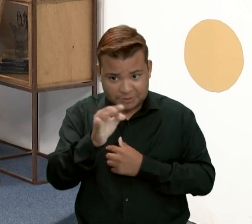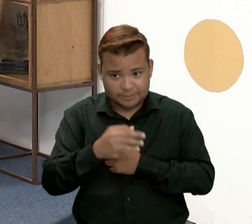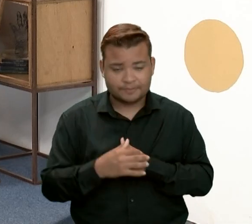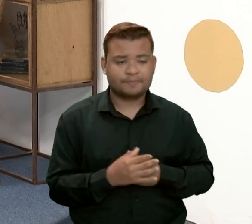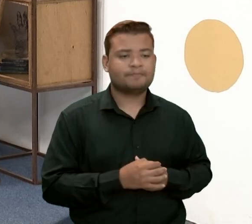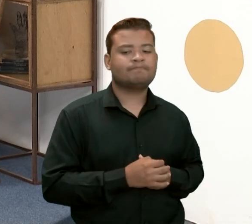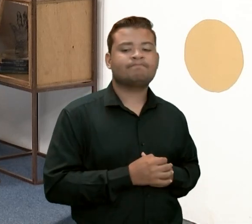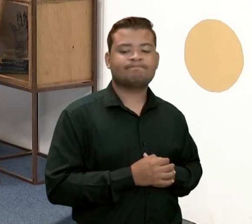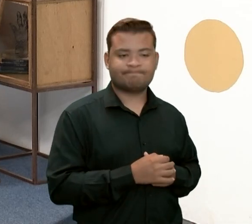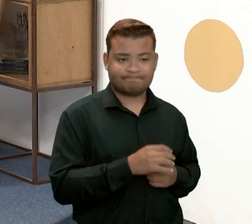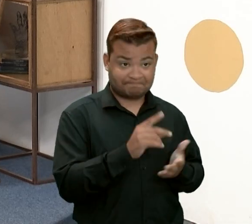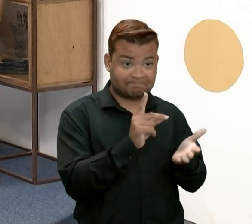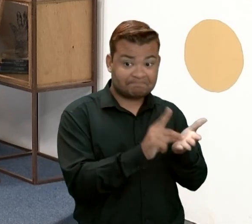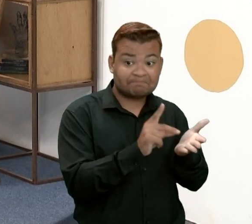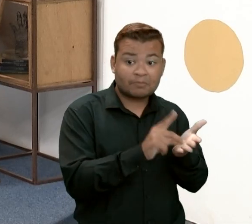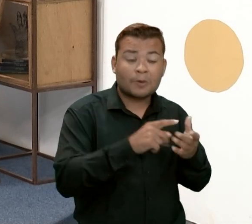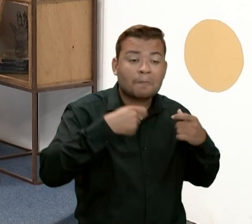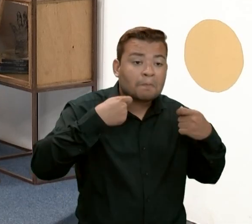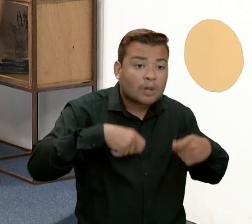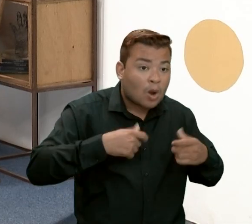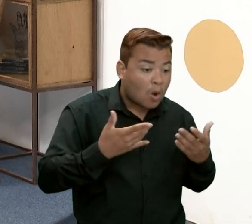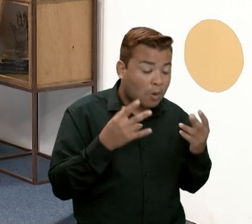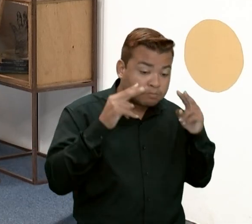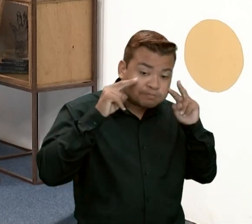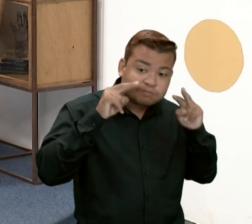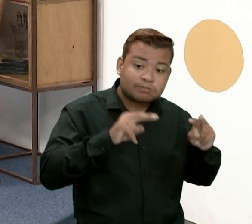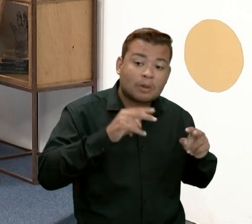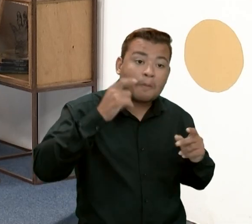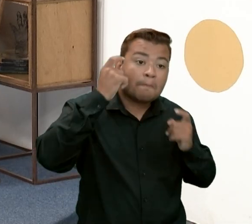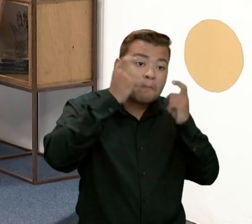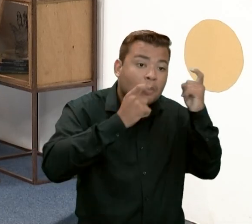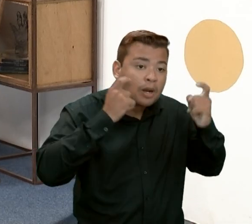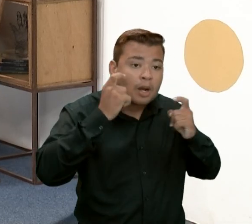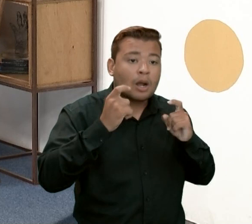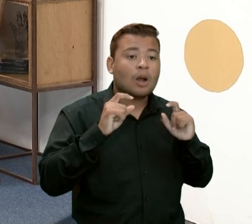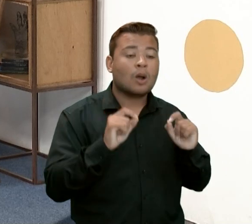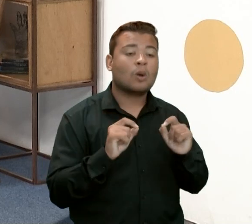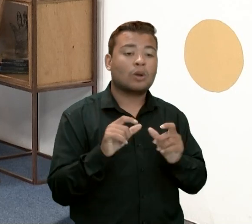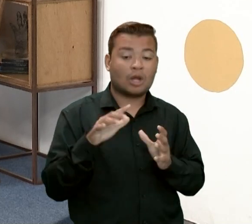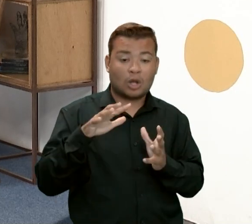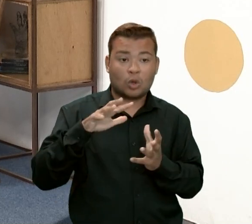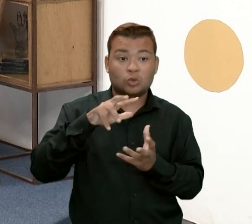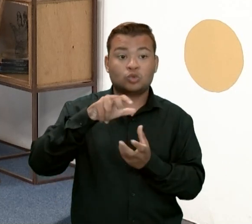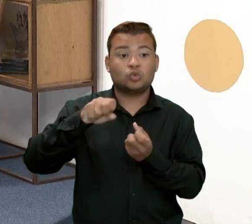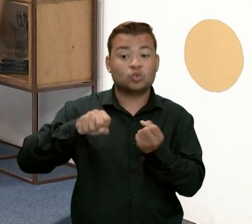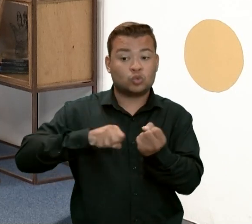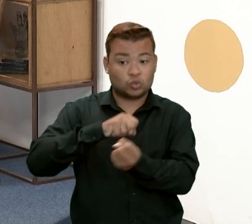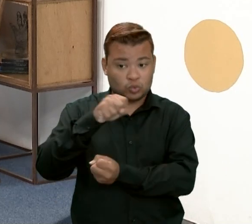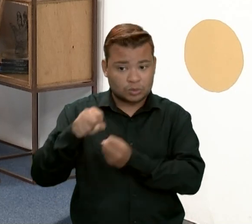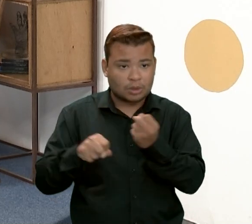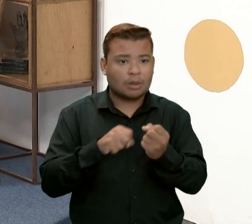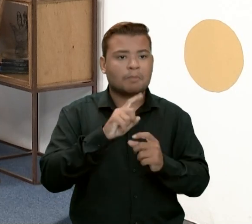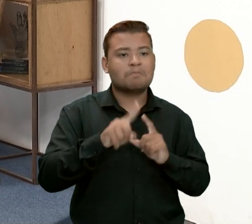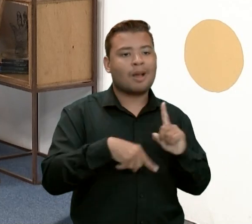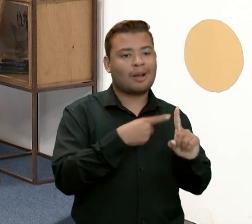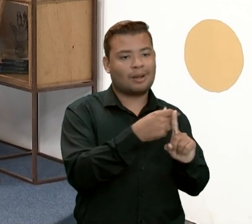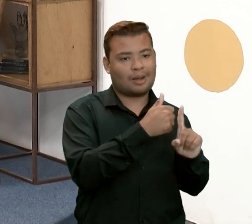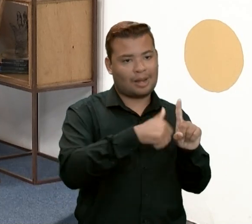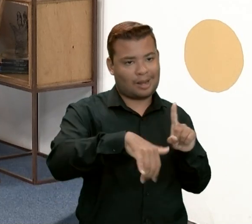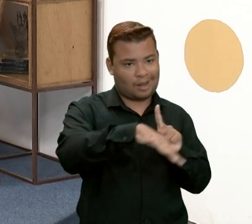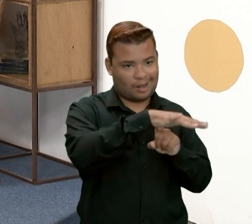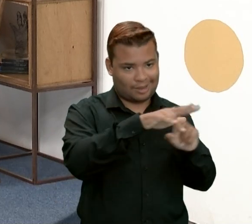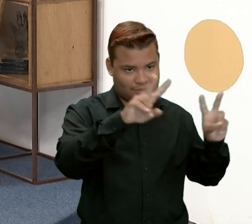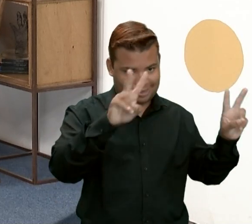Exatamente. A gente tem que ter esse olhar hoje em dia para a questão da sustentabilidade e a questão ambiental, né? Eu